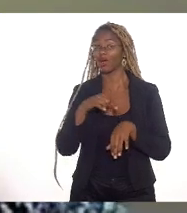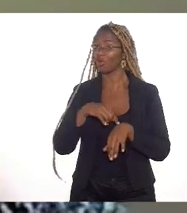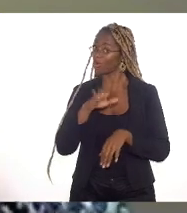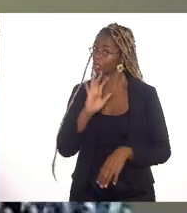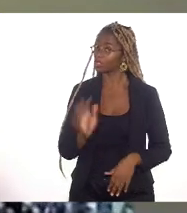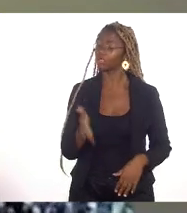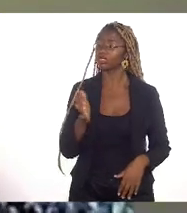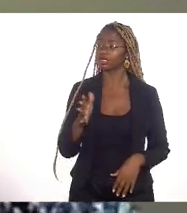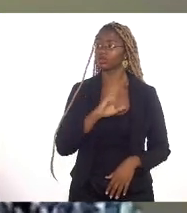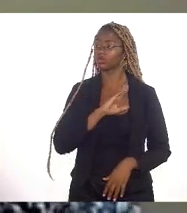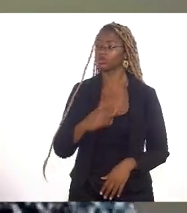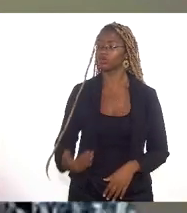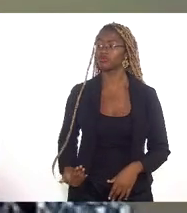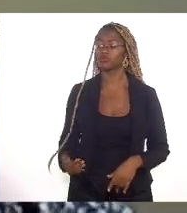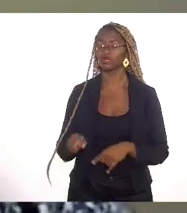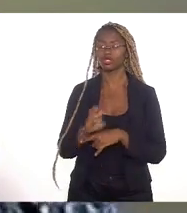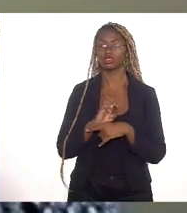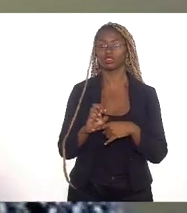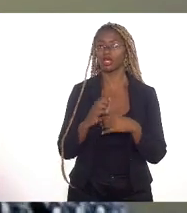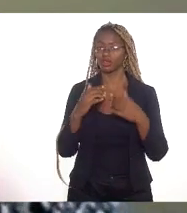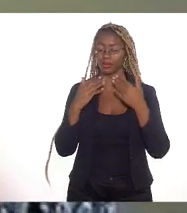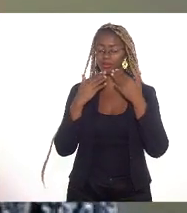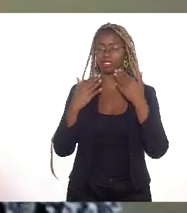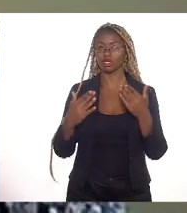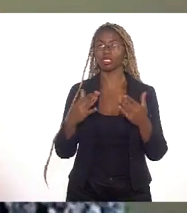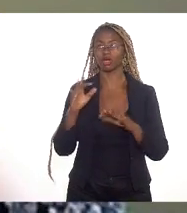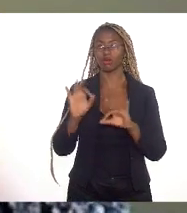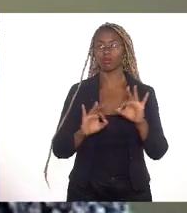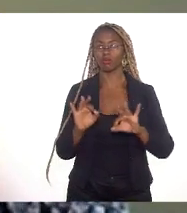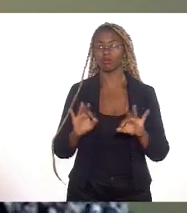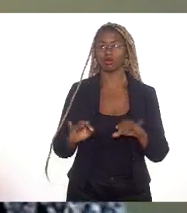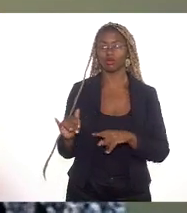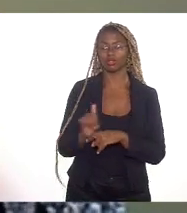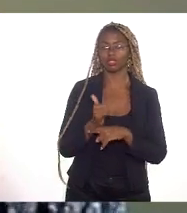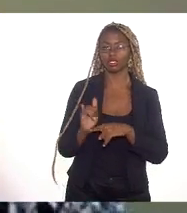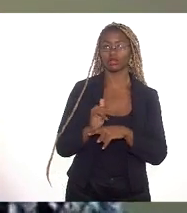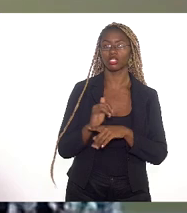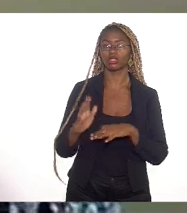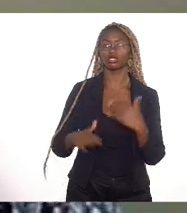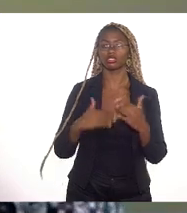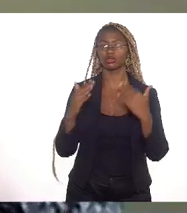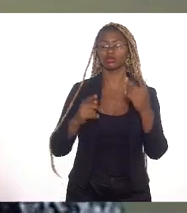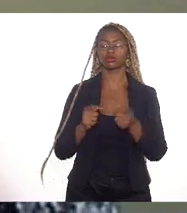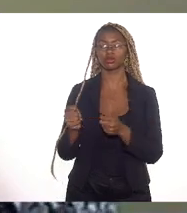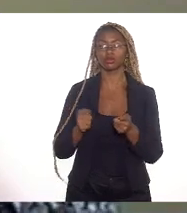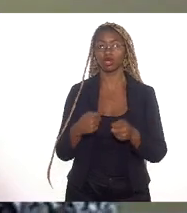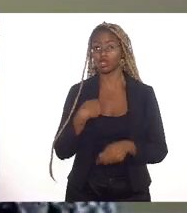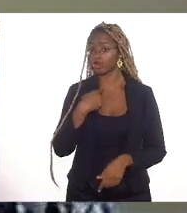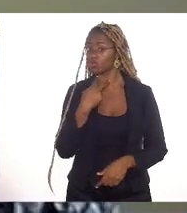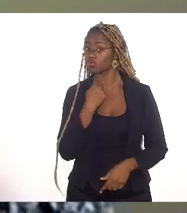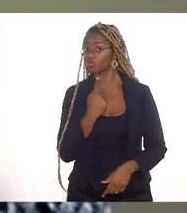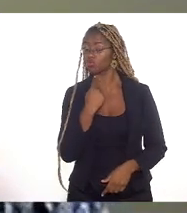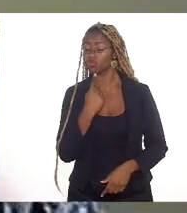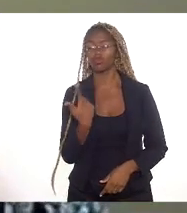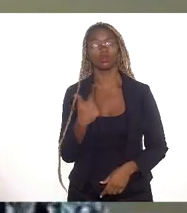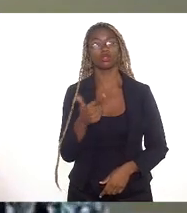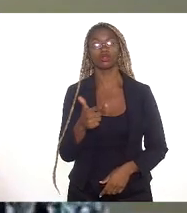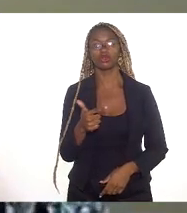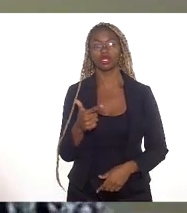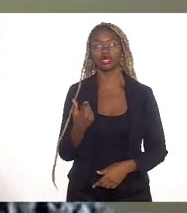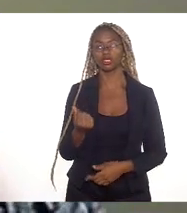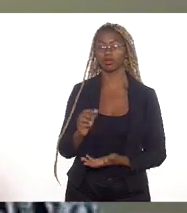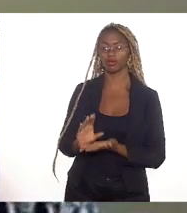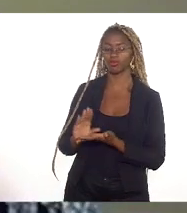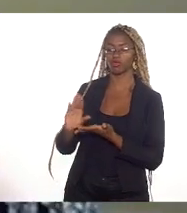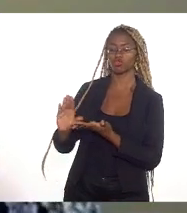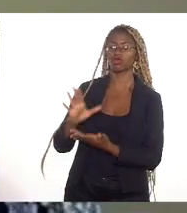Estado apresentar um plano estratégico de desenvolvimento econômico, e eu não tenho dúvida que investir na